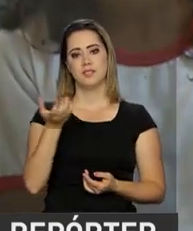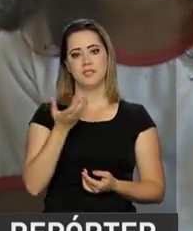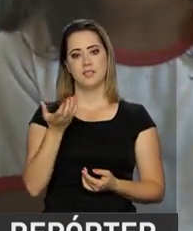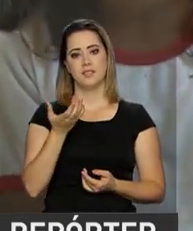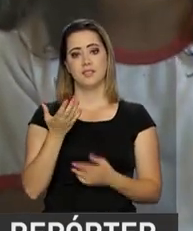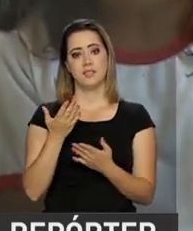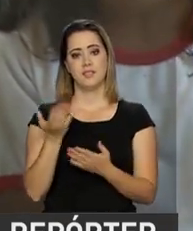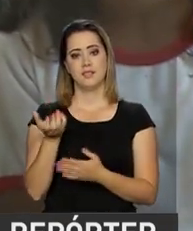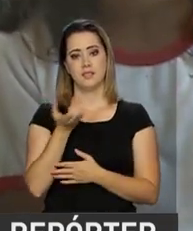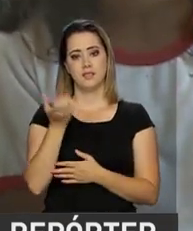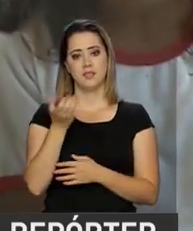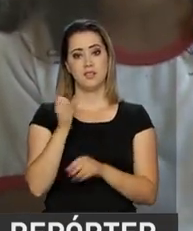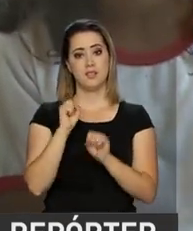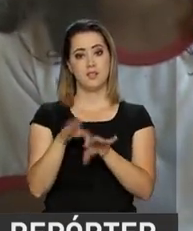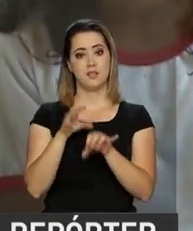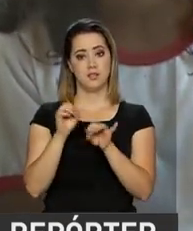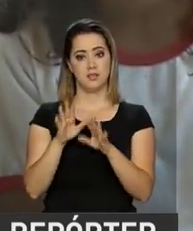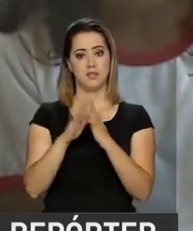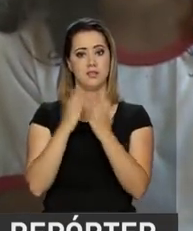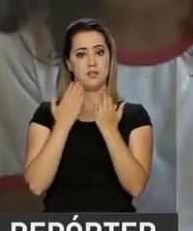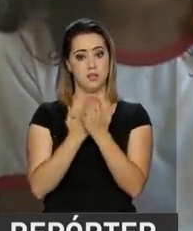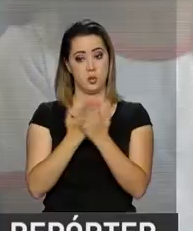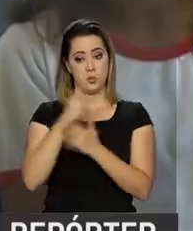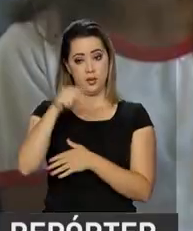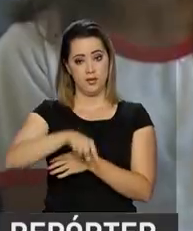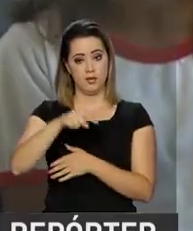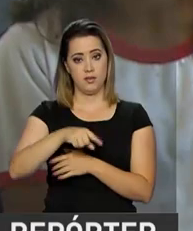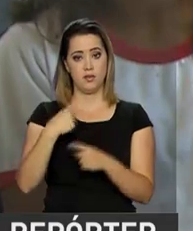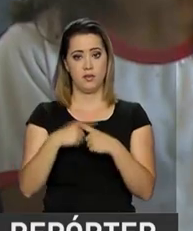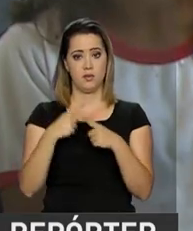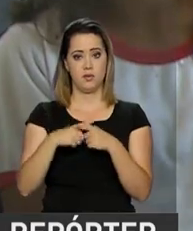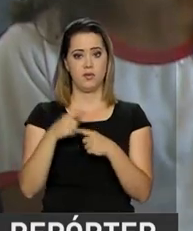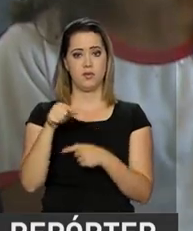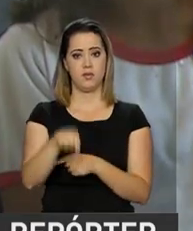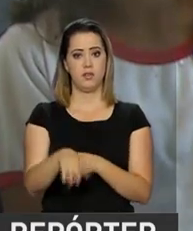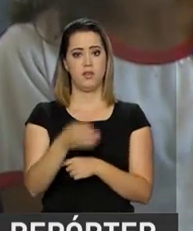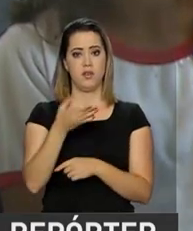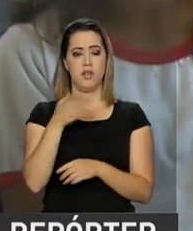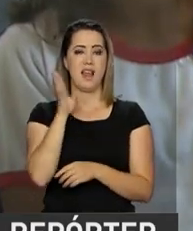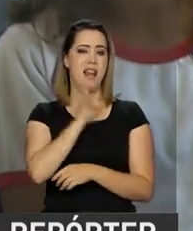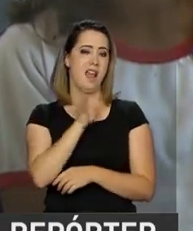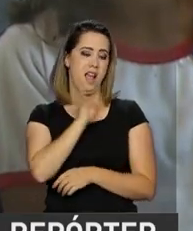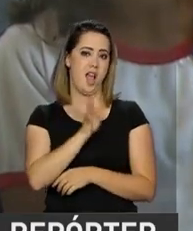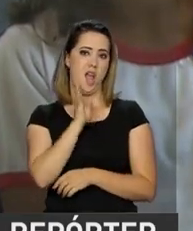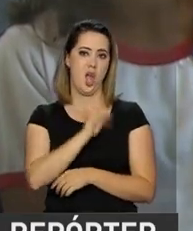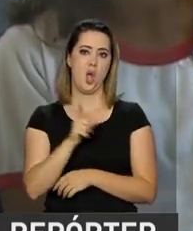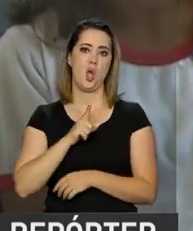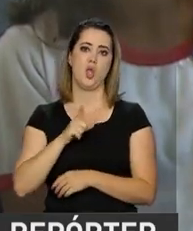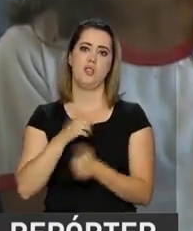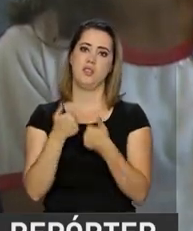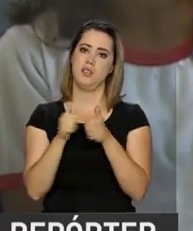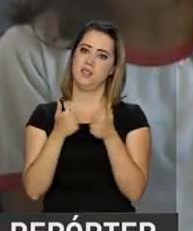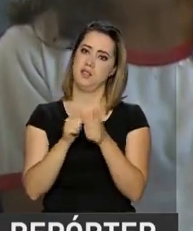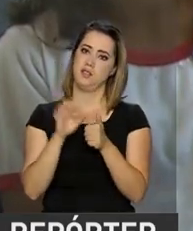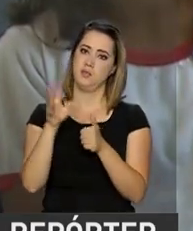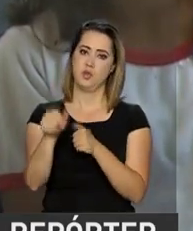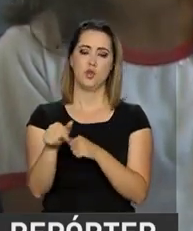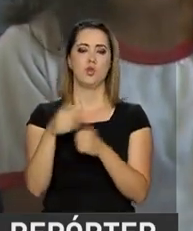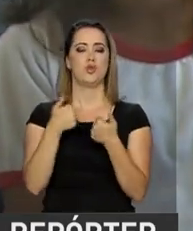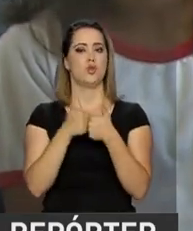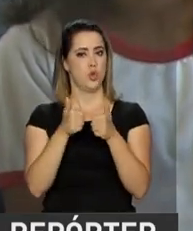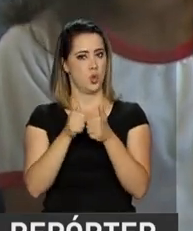Pretender da aula na escola que eu estudo porque aqui acho muito legal Esporte escolar para todas as